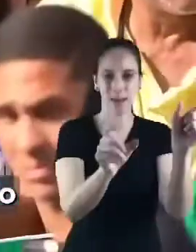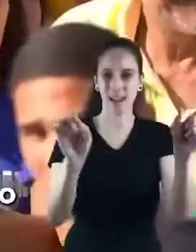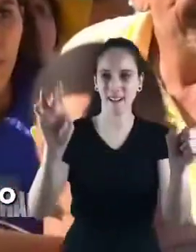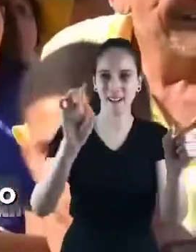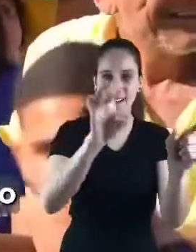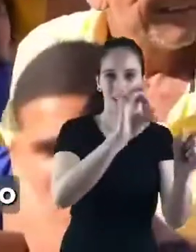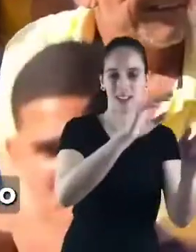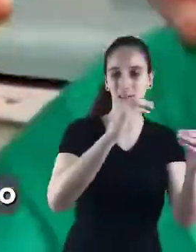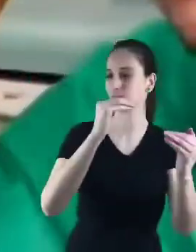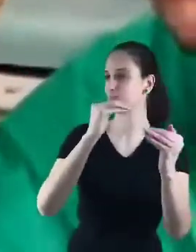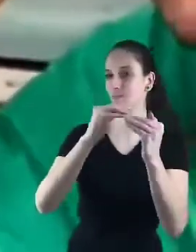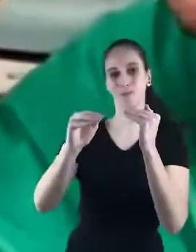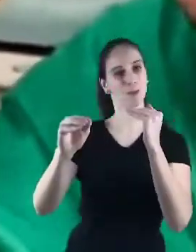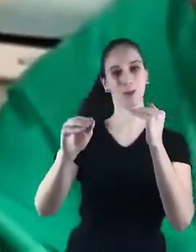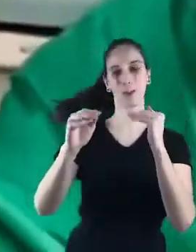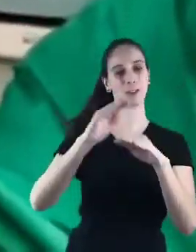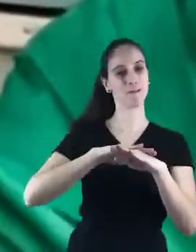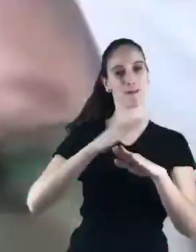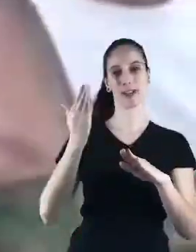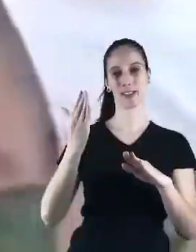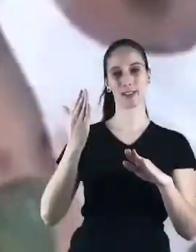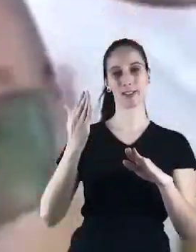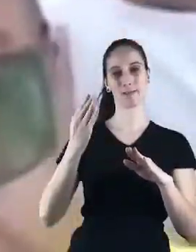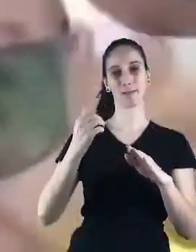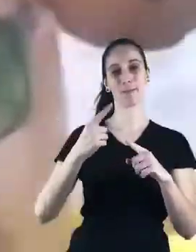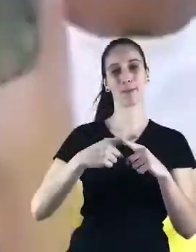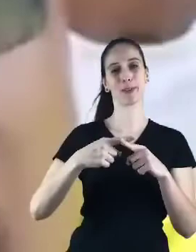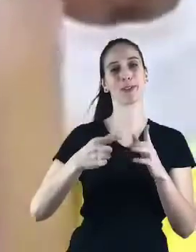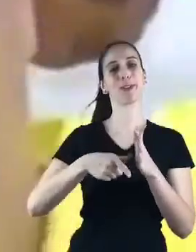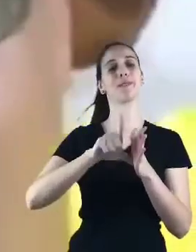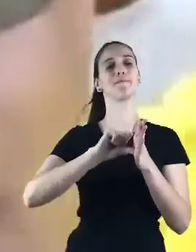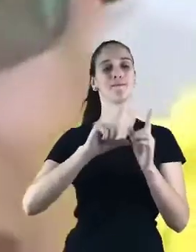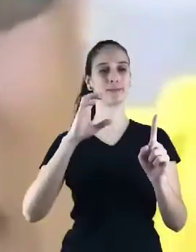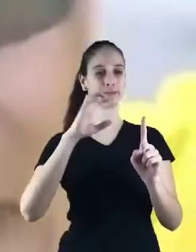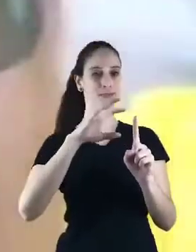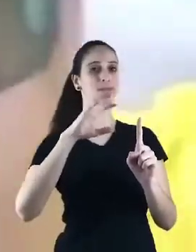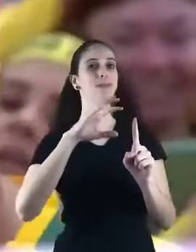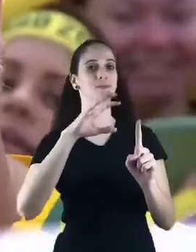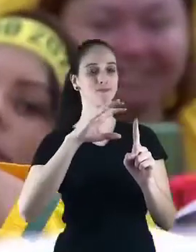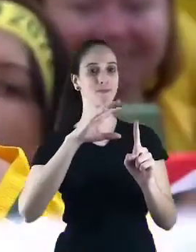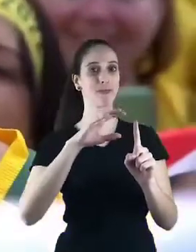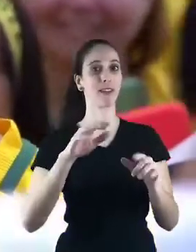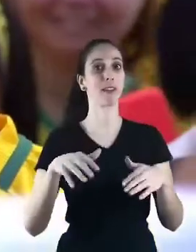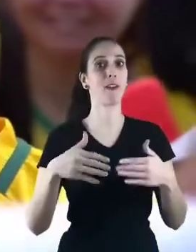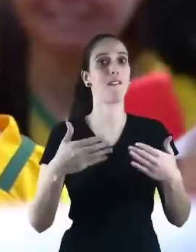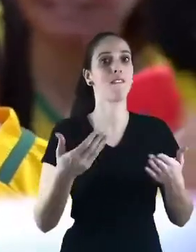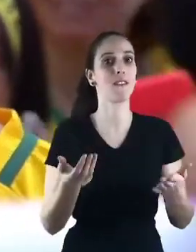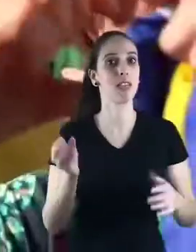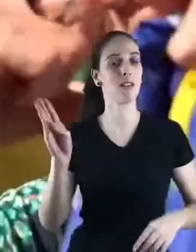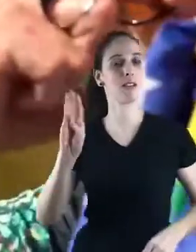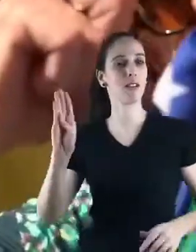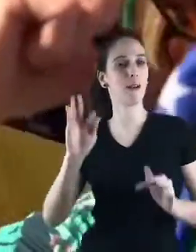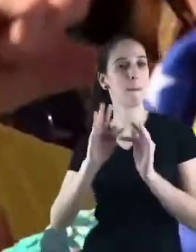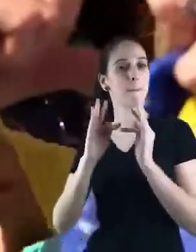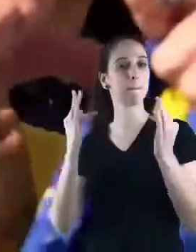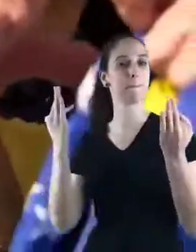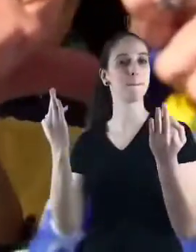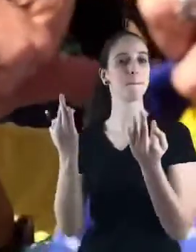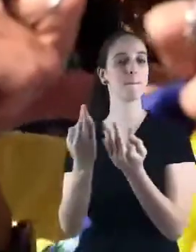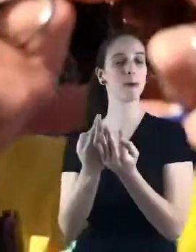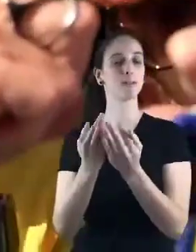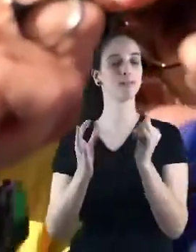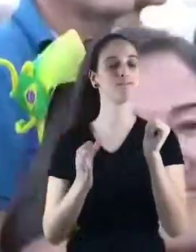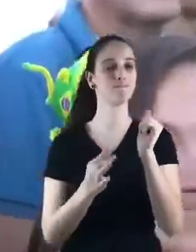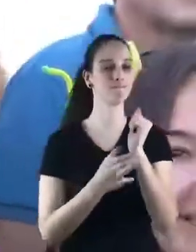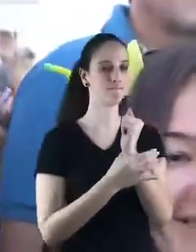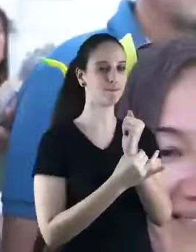cidadão que tenha acordado e deixado de fazer parte da massa que ele sempre manipulou. Afinal, era com a esmola do Bolsa